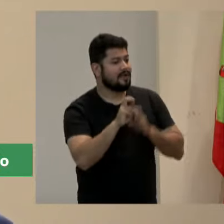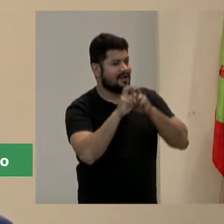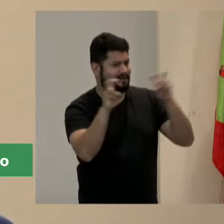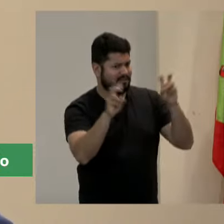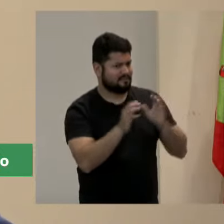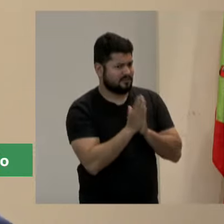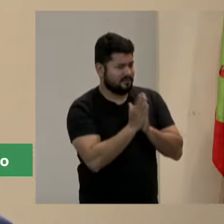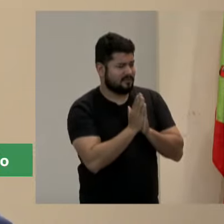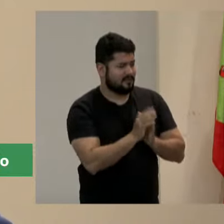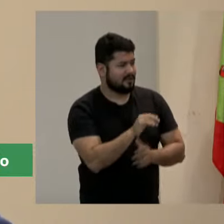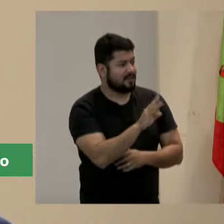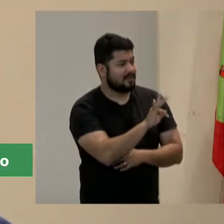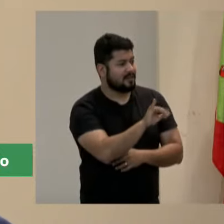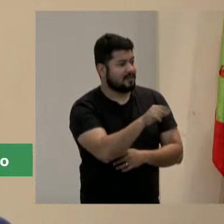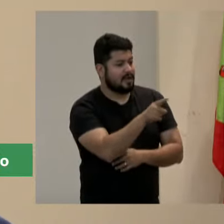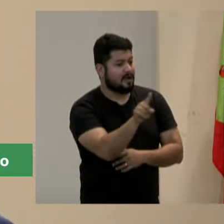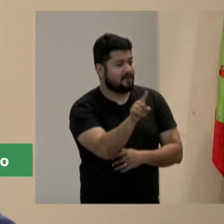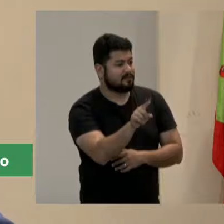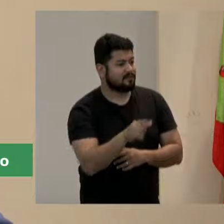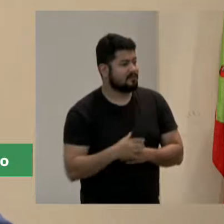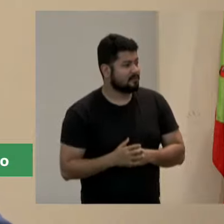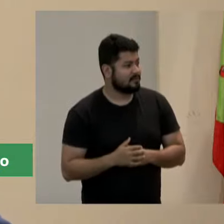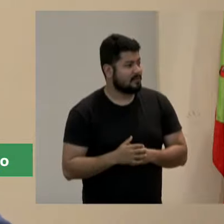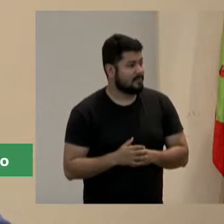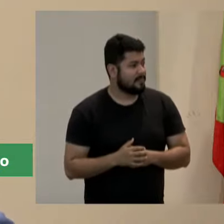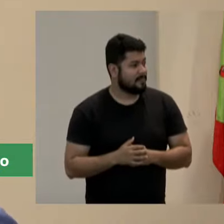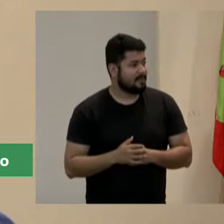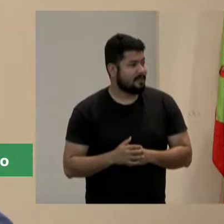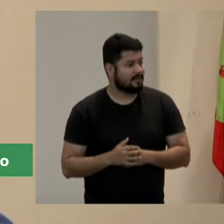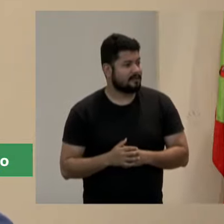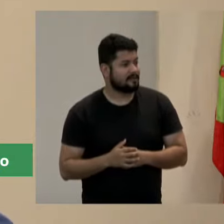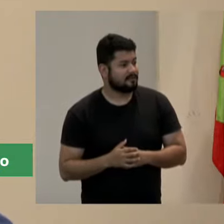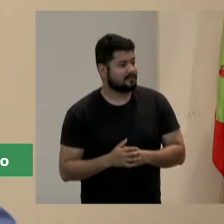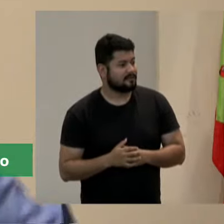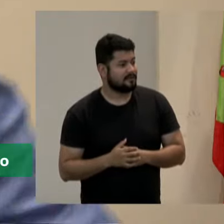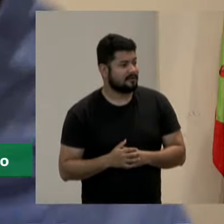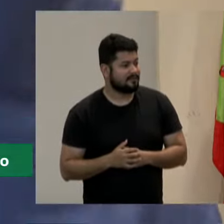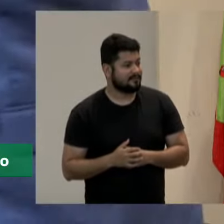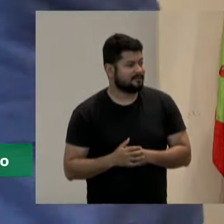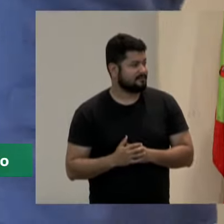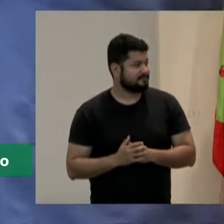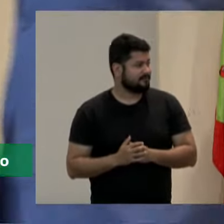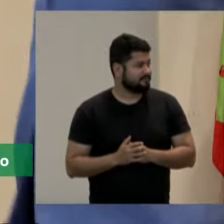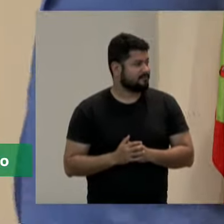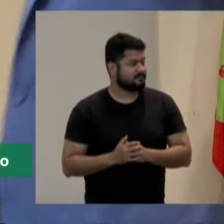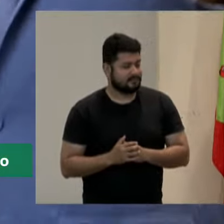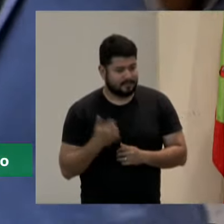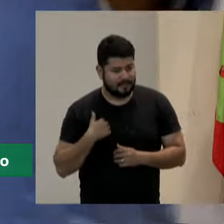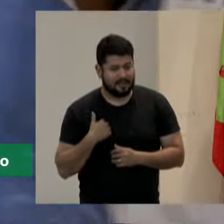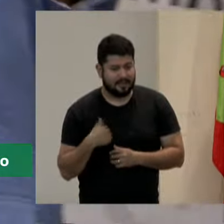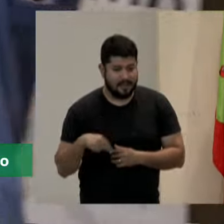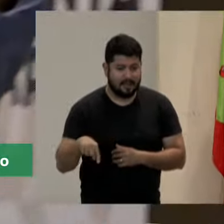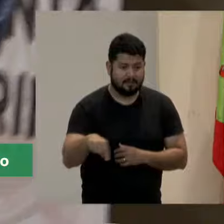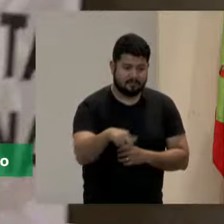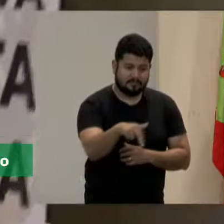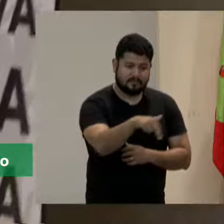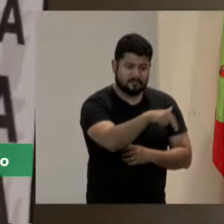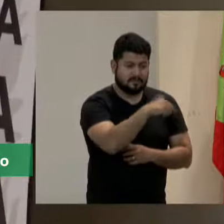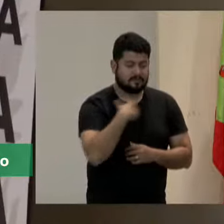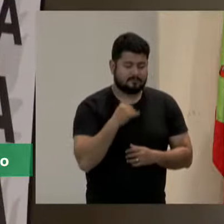Presta atenção, ó, eu sou um bom professor. A hora que eu virar as costas, Isso. Aí eu estava lá, olhei, não tinha ninguém,